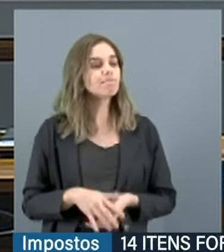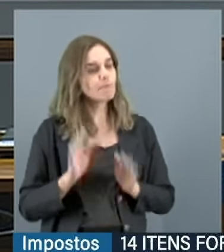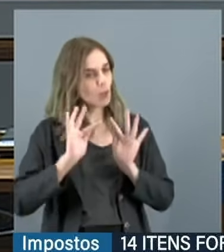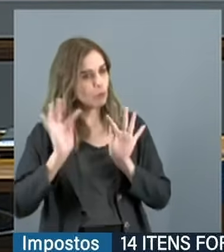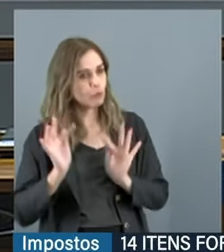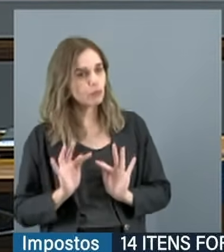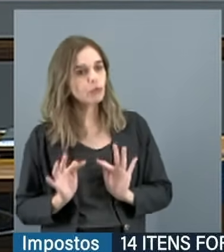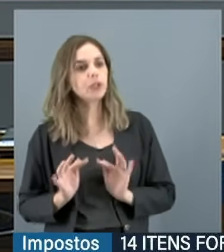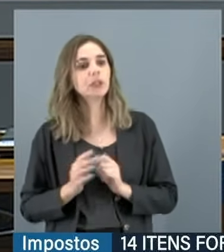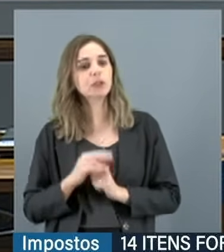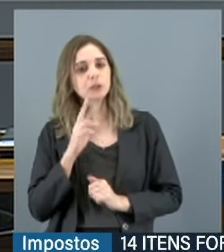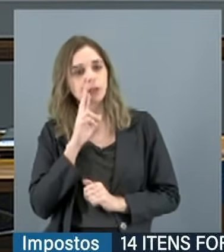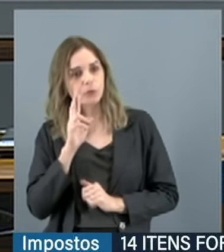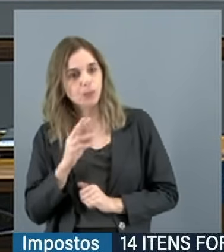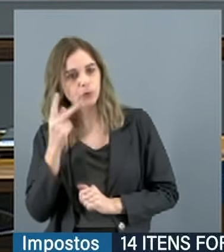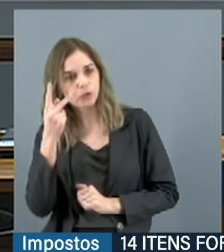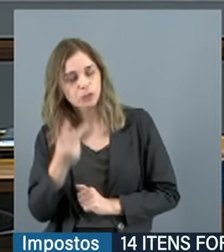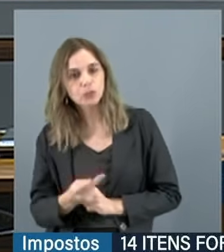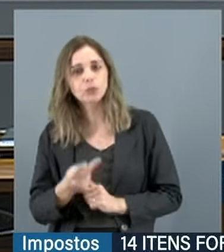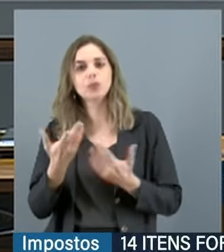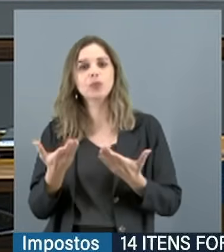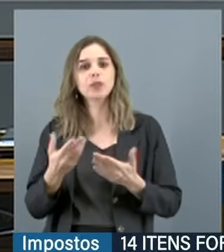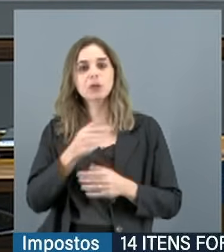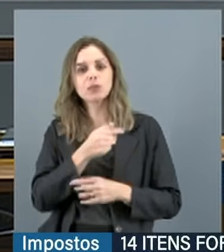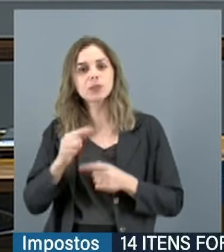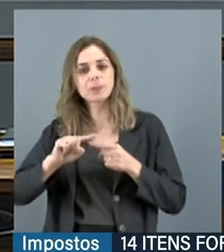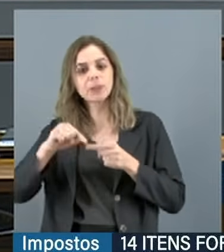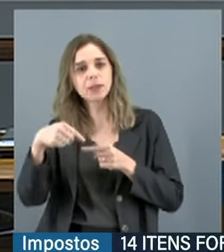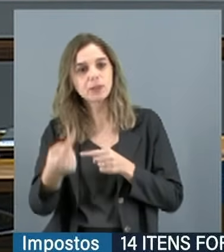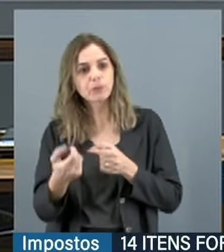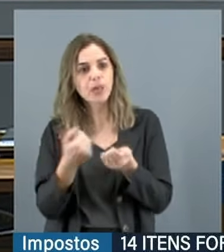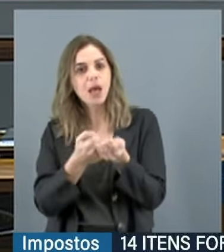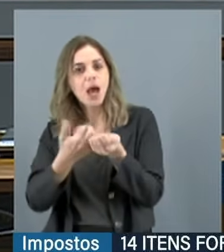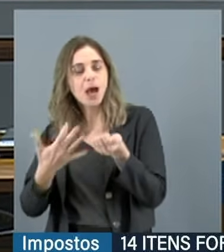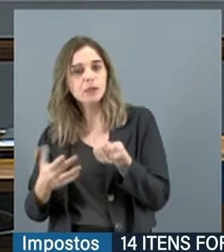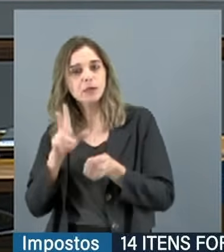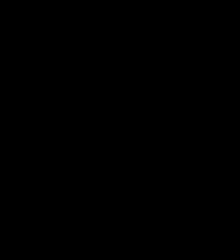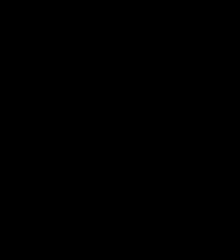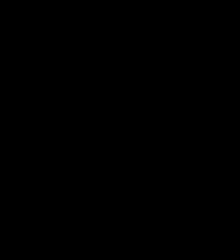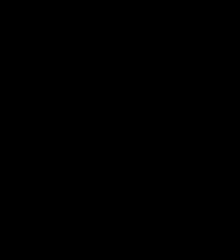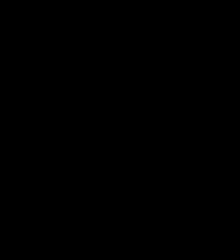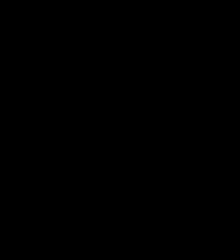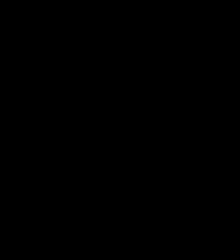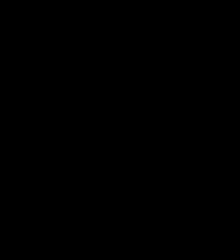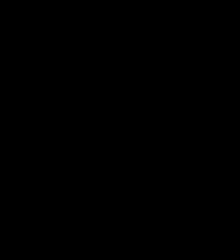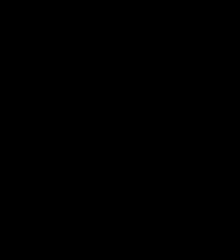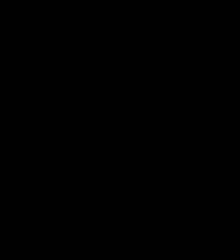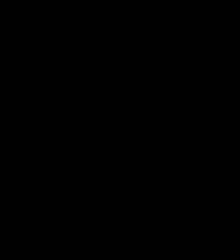colocações e na semana que vem a nossa consultoria, a nossa assessoria fará o contato com o senhor.